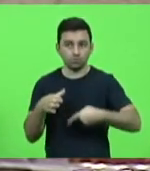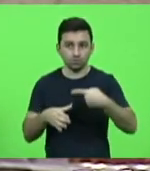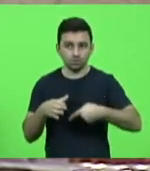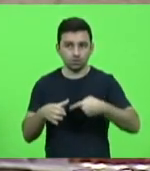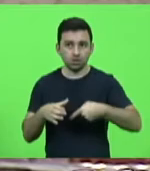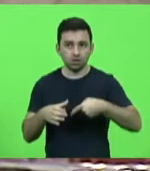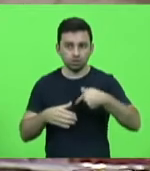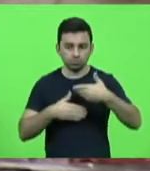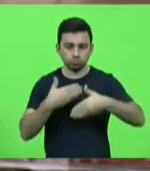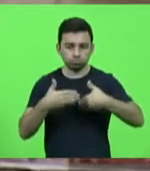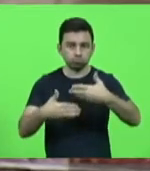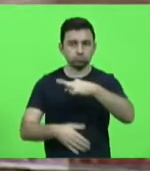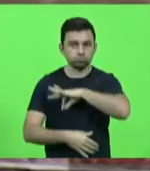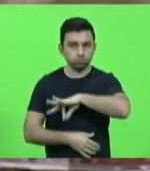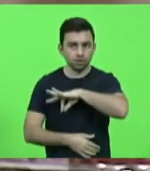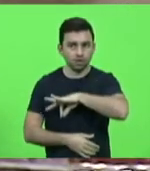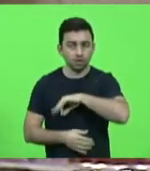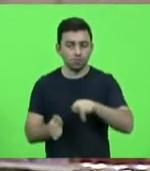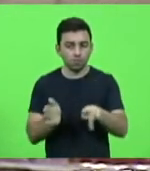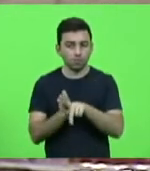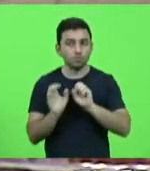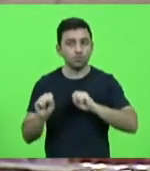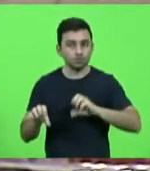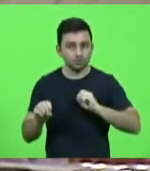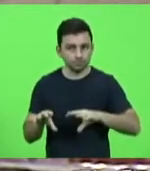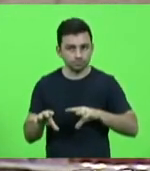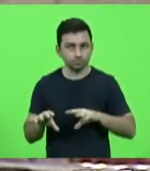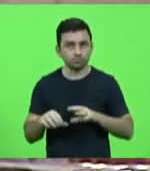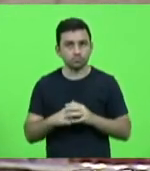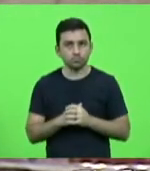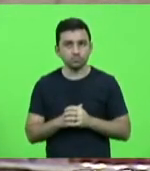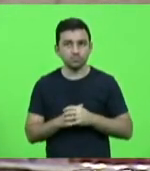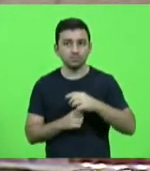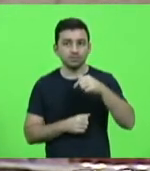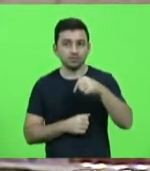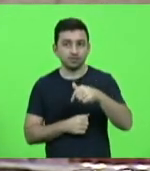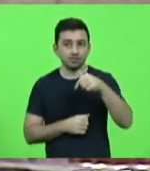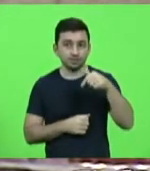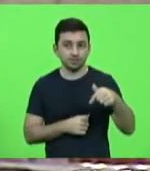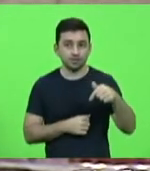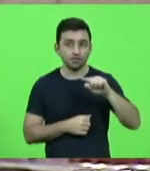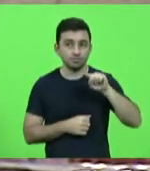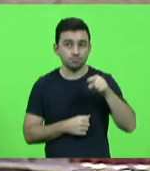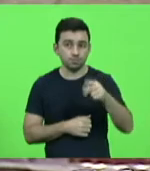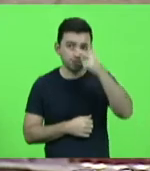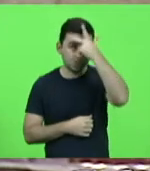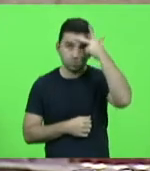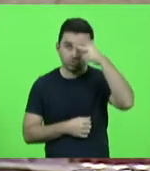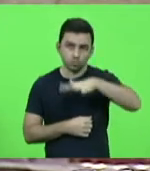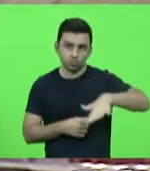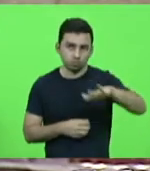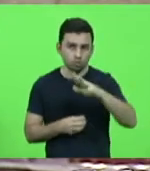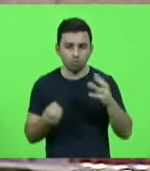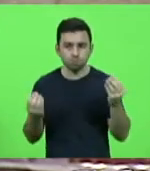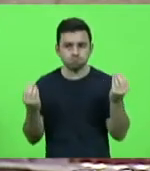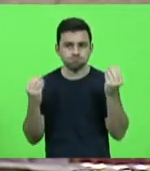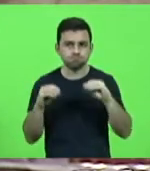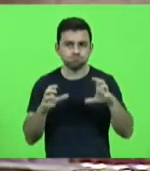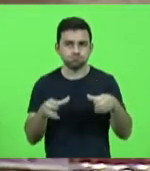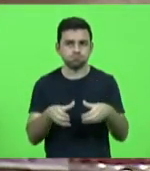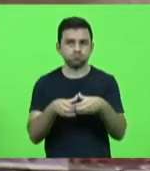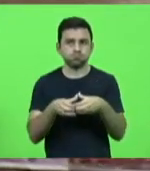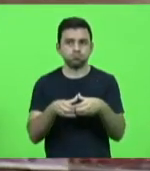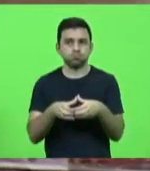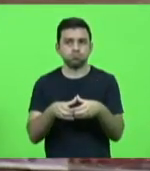de cargo, carreira, salário da educação, 77 mil pessoas inseridas,